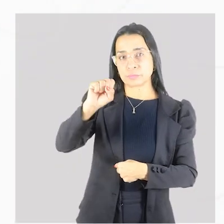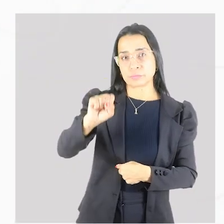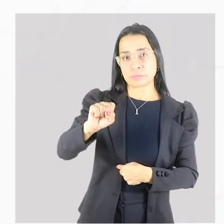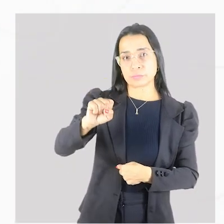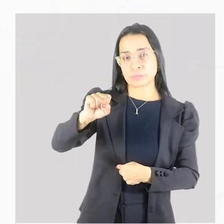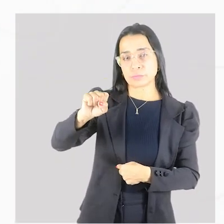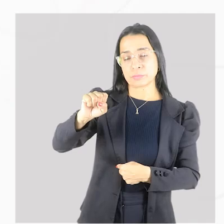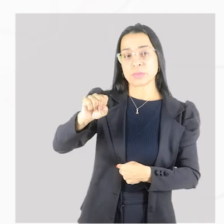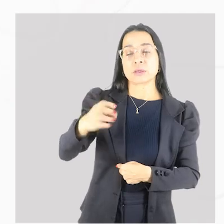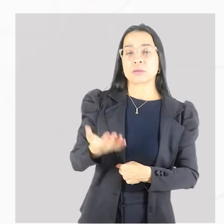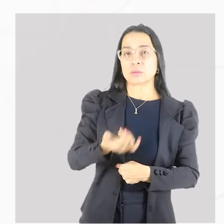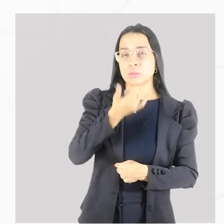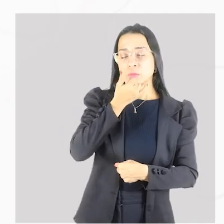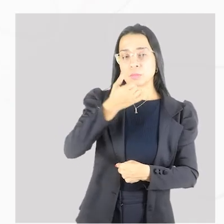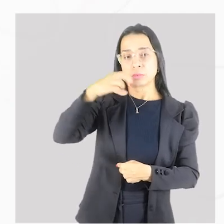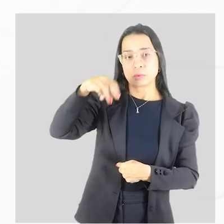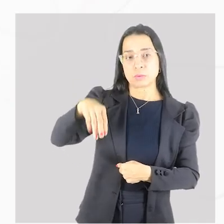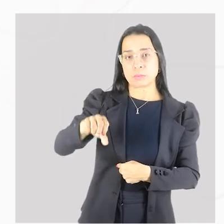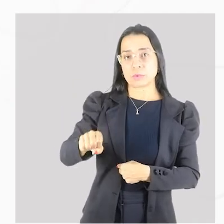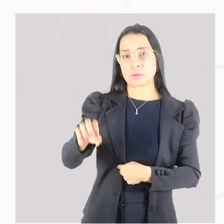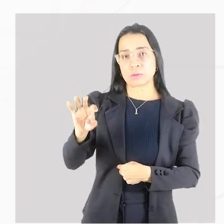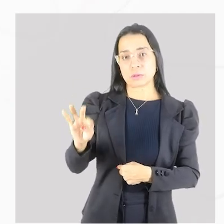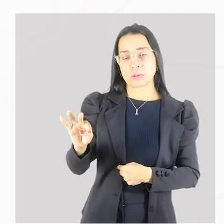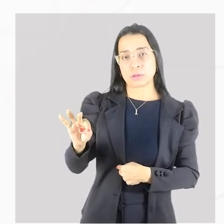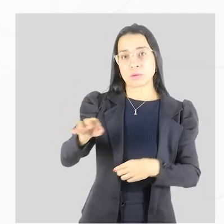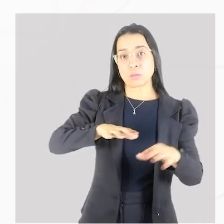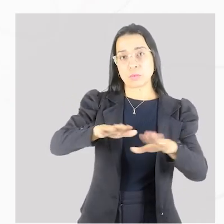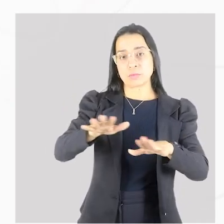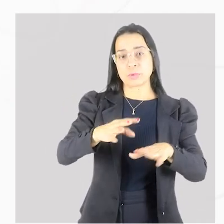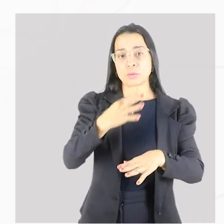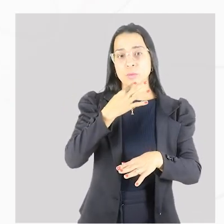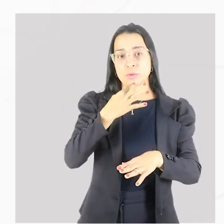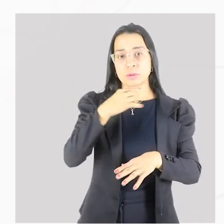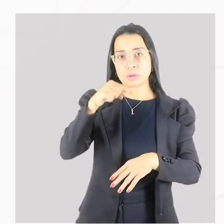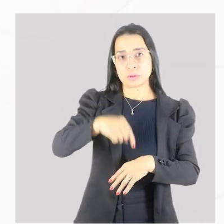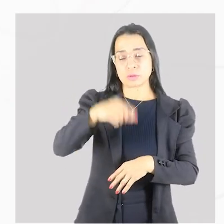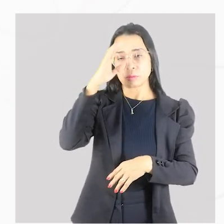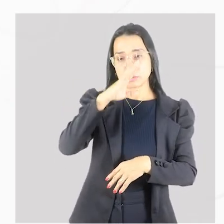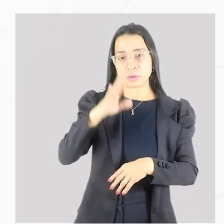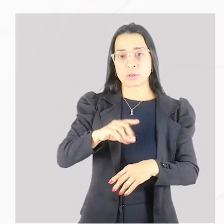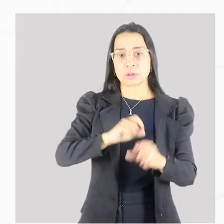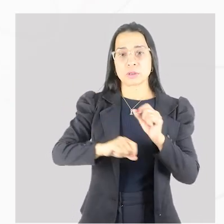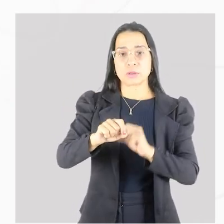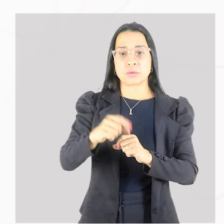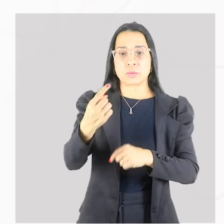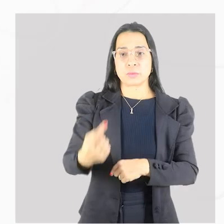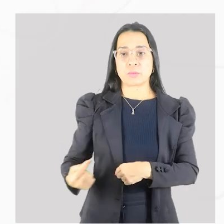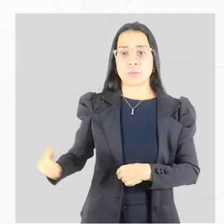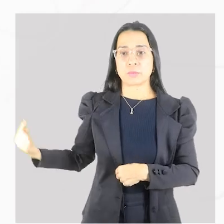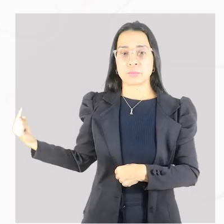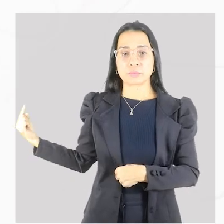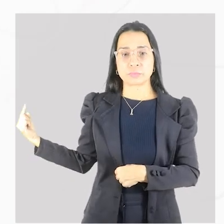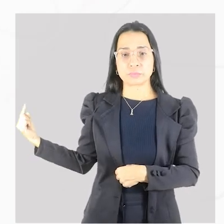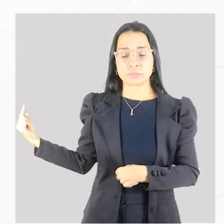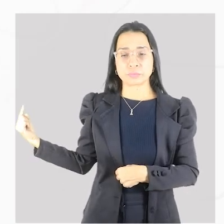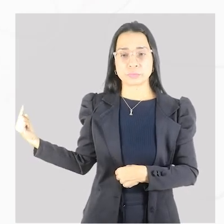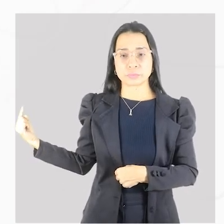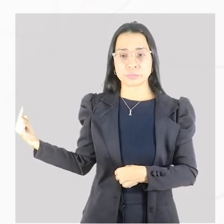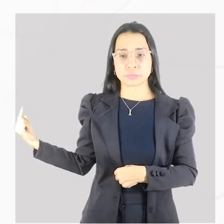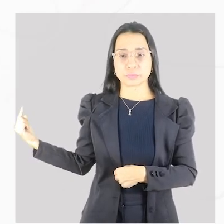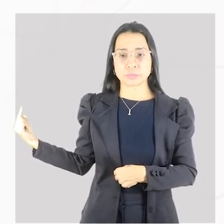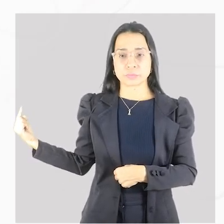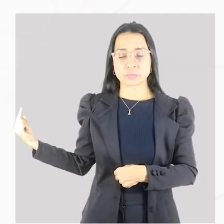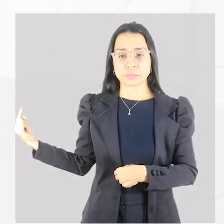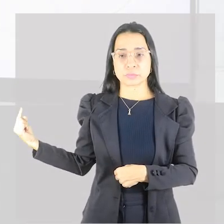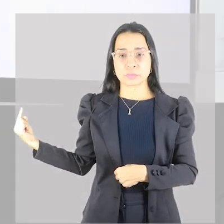MST, que é um movimento também bastante conhecido no Brasil. O MST é o movimento dos trabalhadores rurais sem terra. E é um movimento